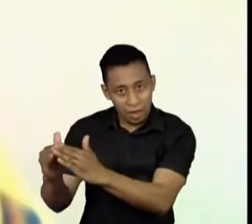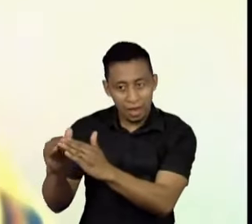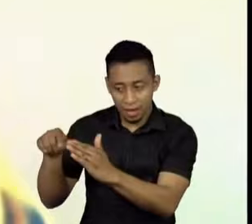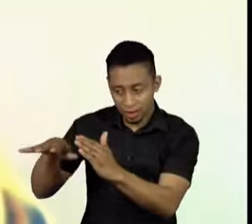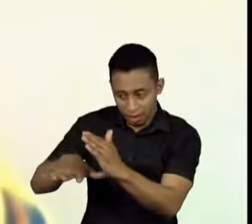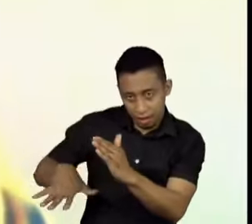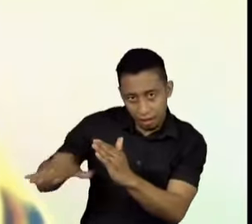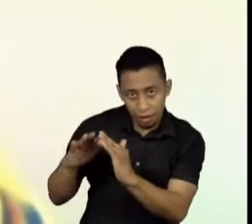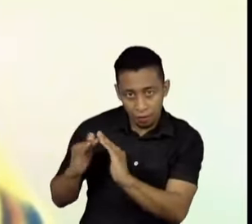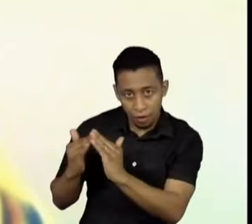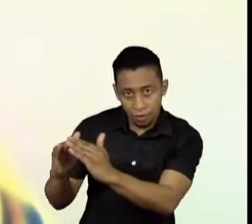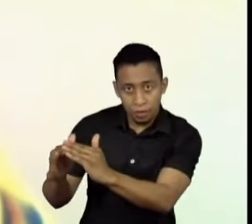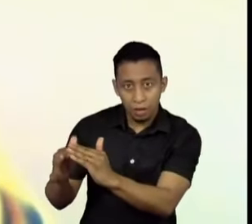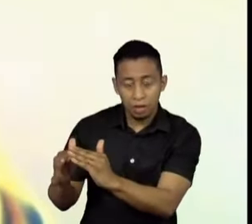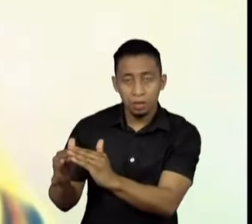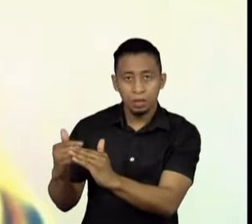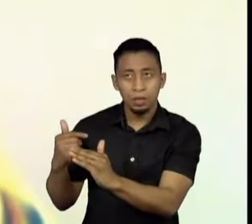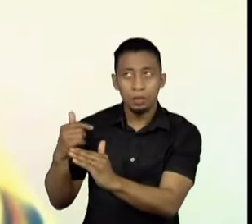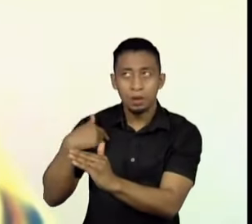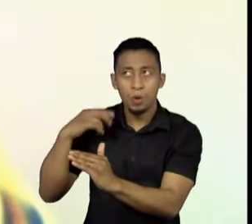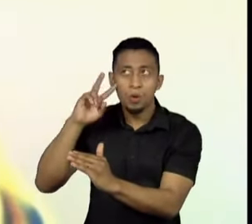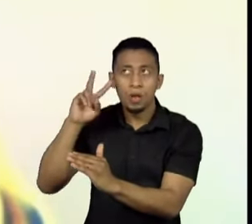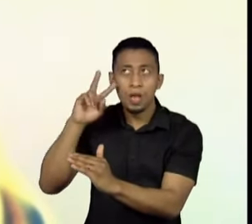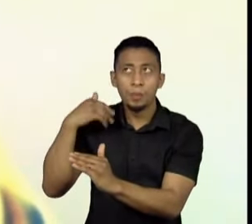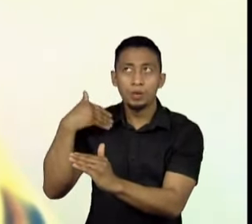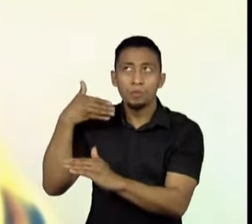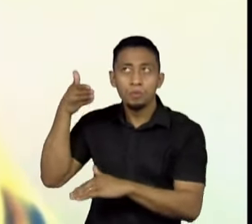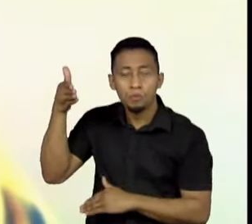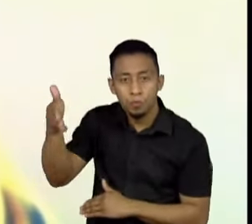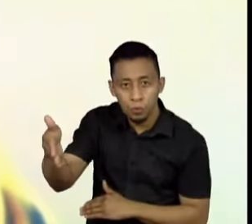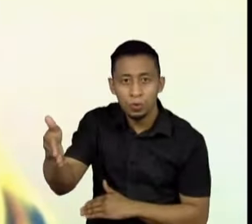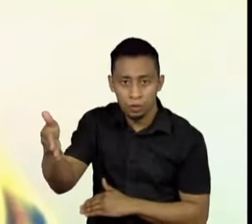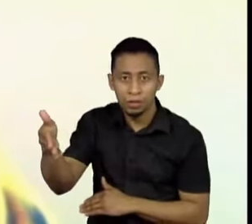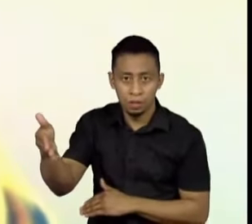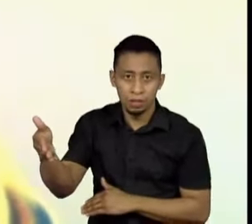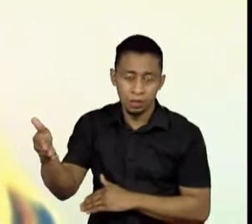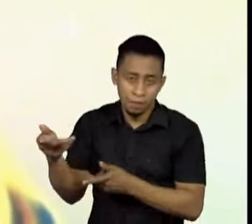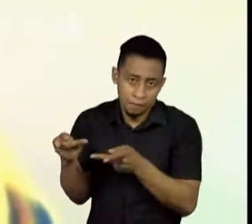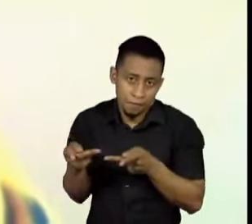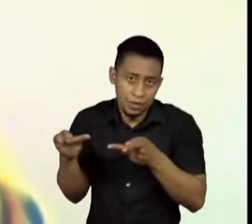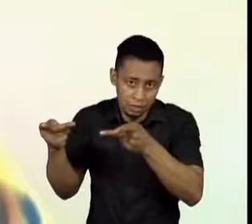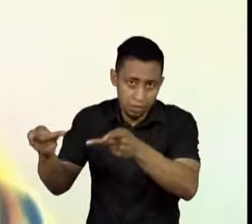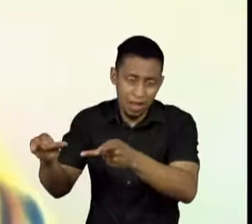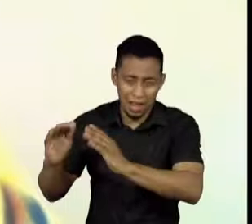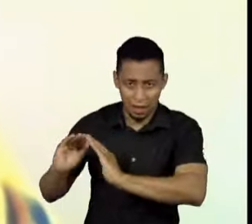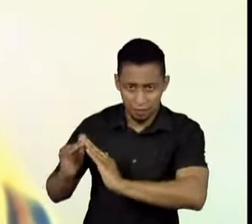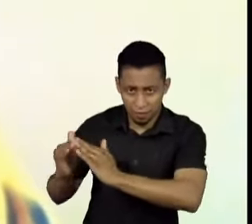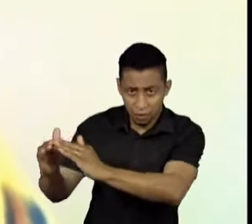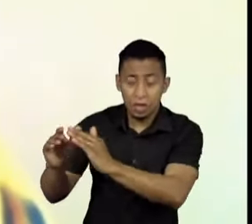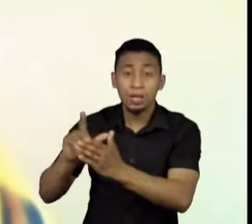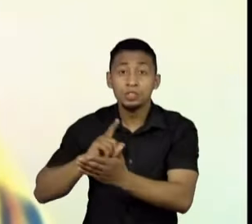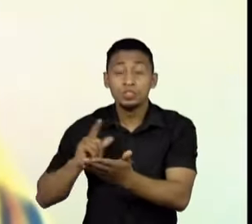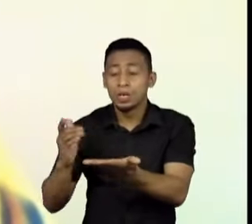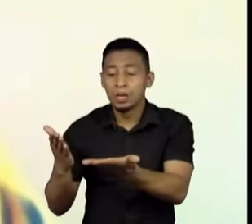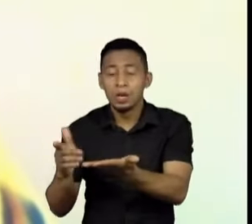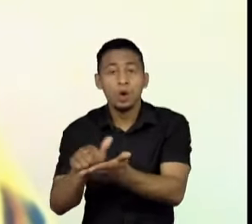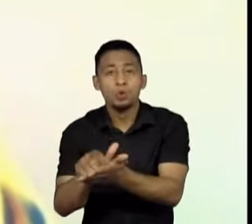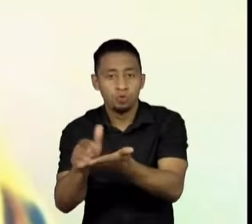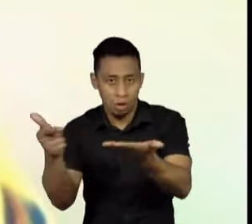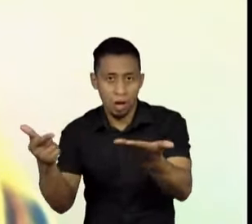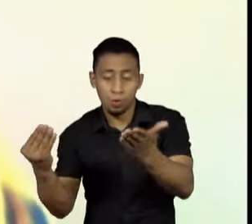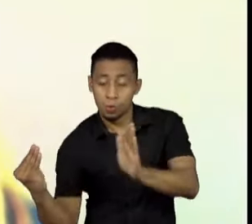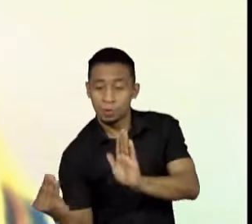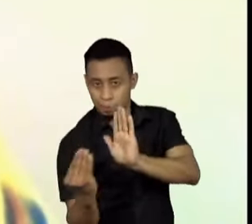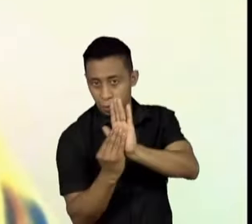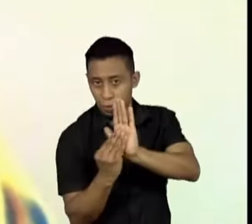que quando eu fui para uma Flip, tinha uma manchete que saiu mais ou menos